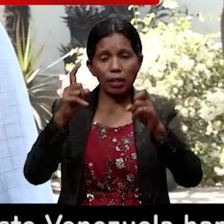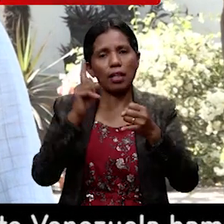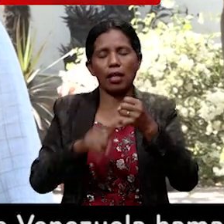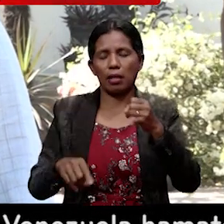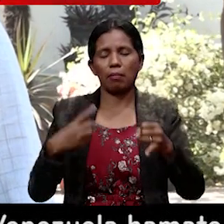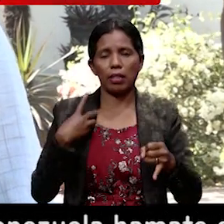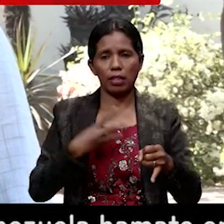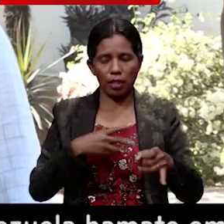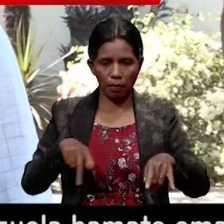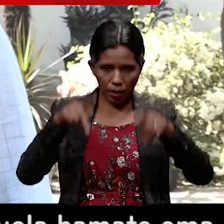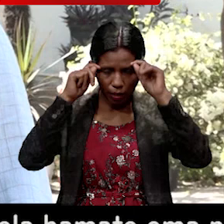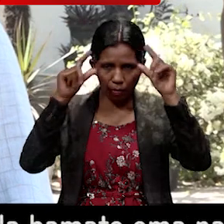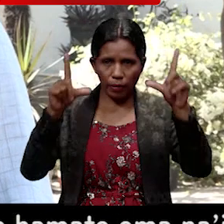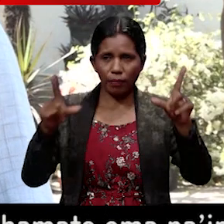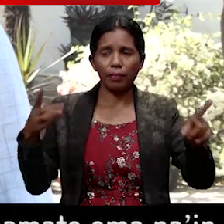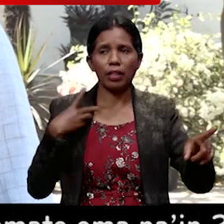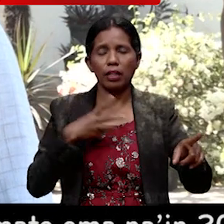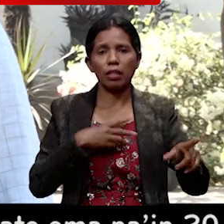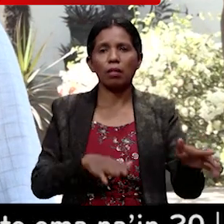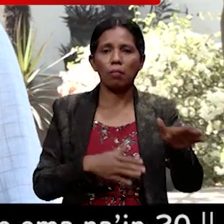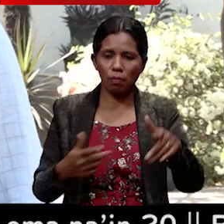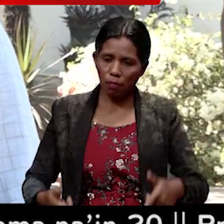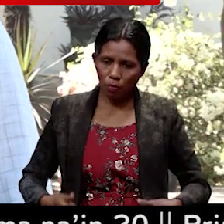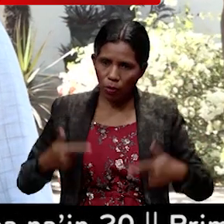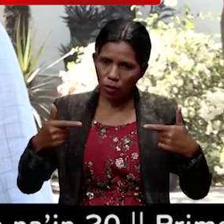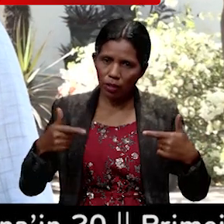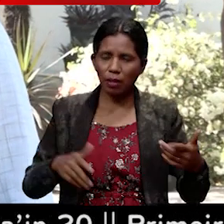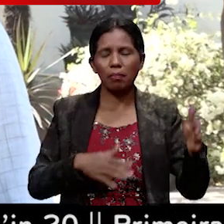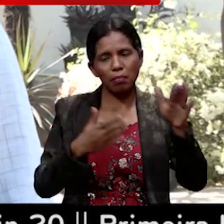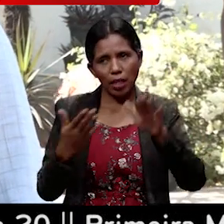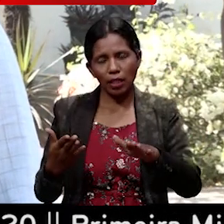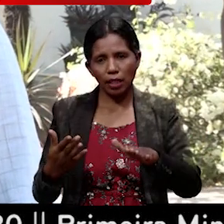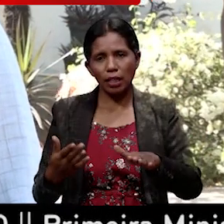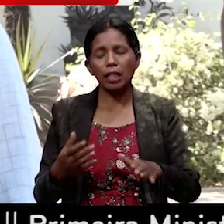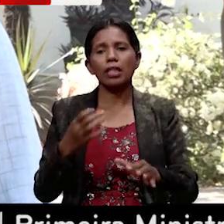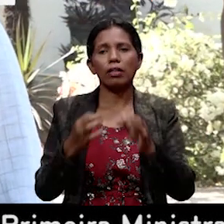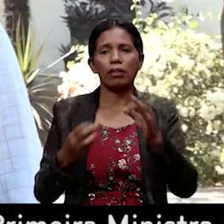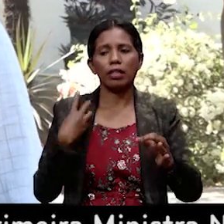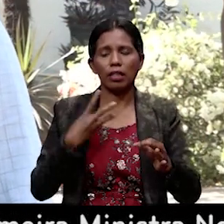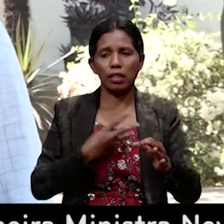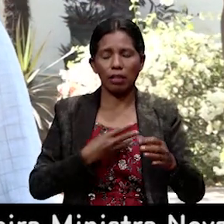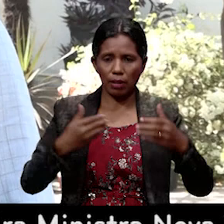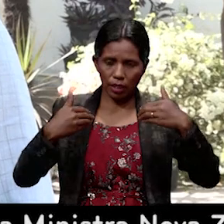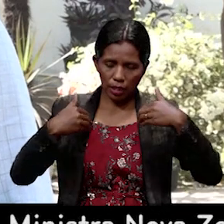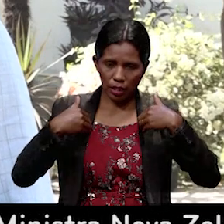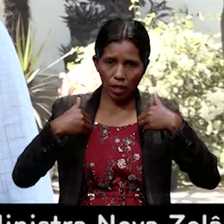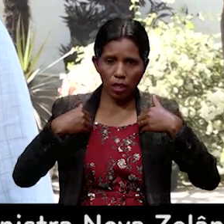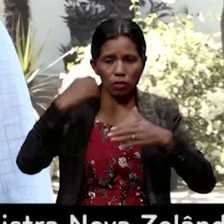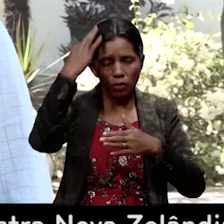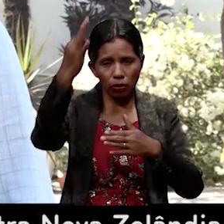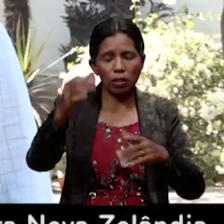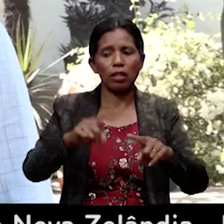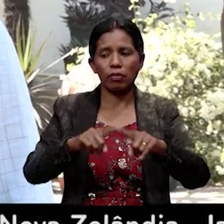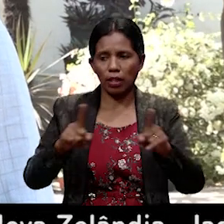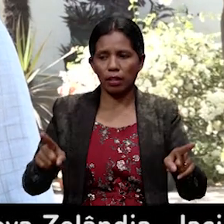Ita Moris, Mate, Ka, Ita Bele Iha, futuro Ida diferente. Debe sai